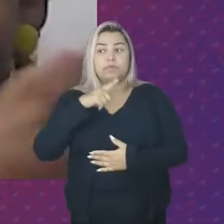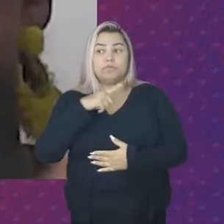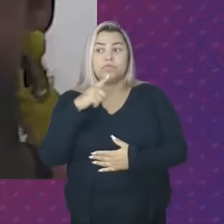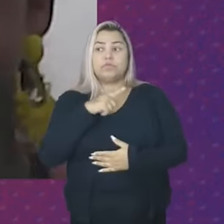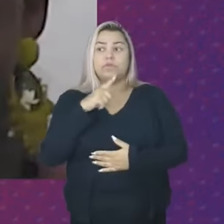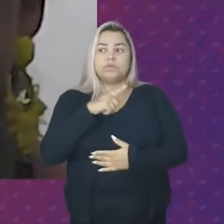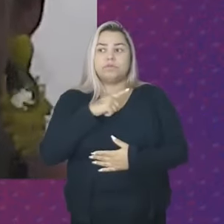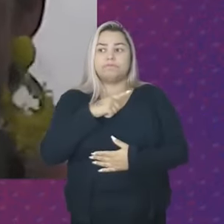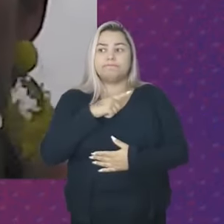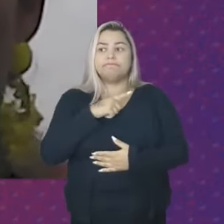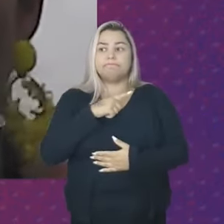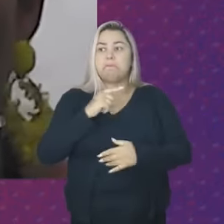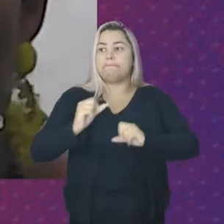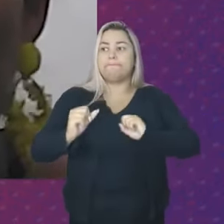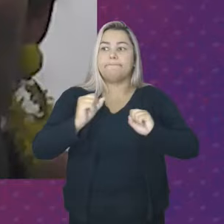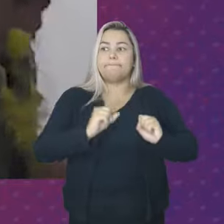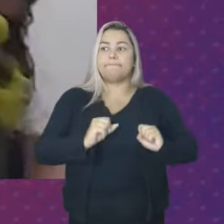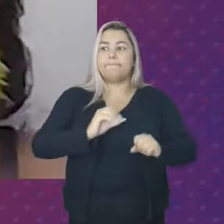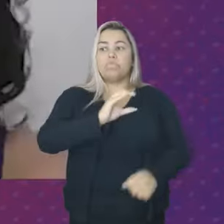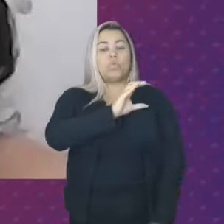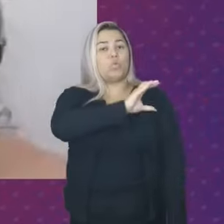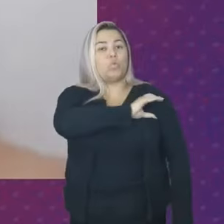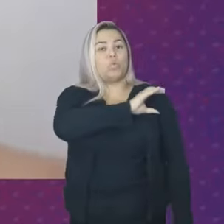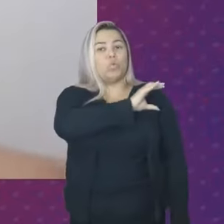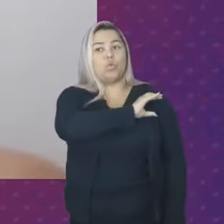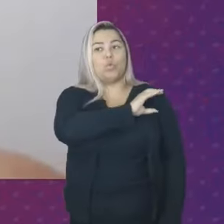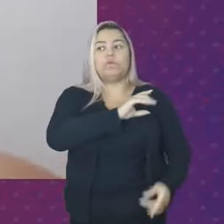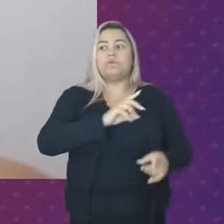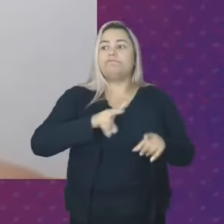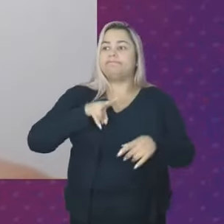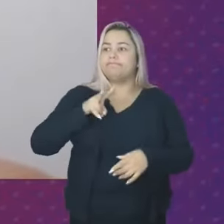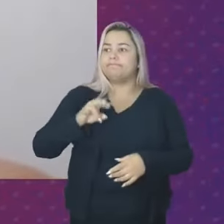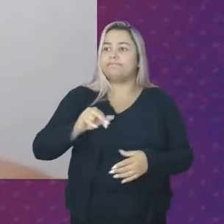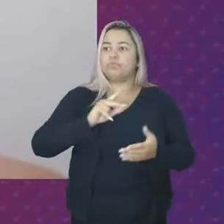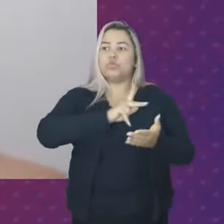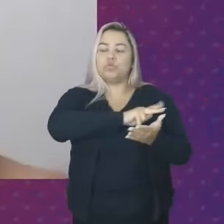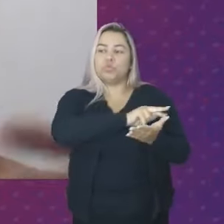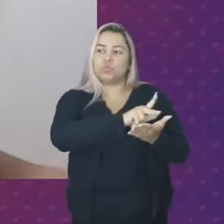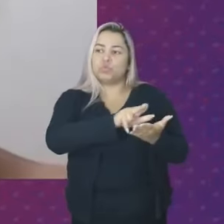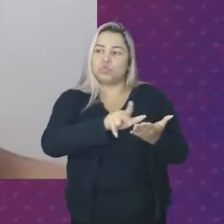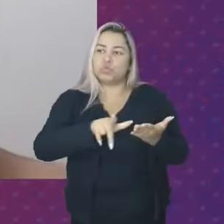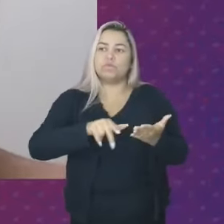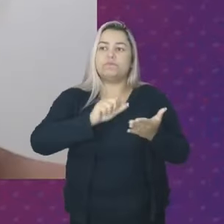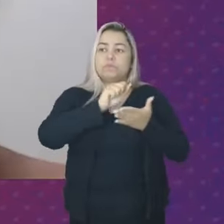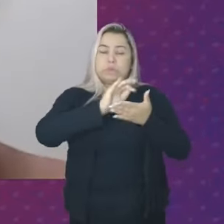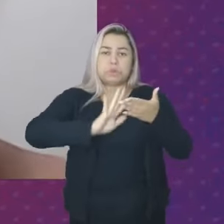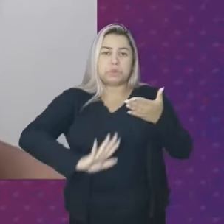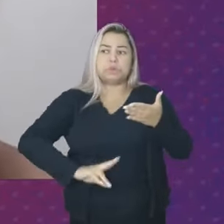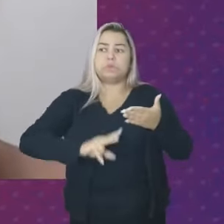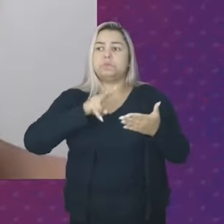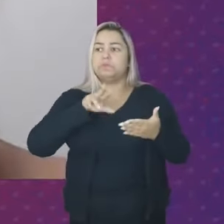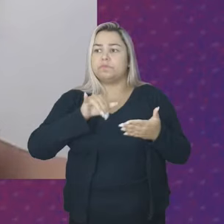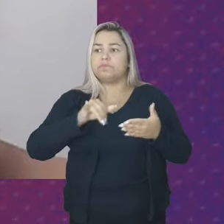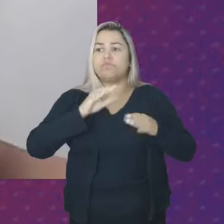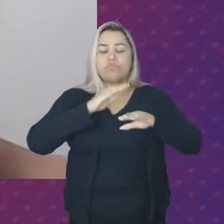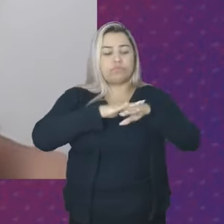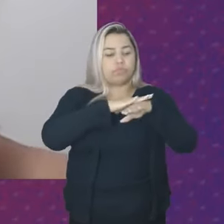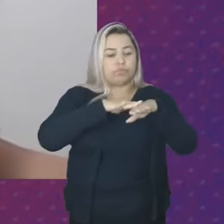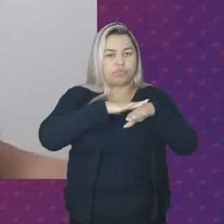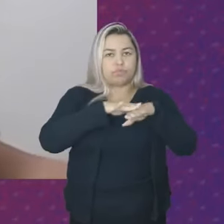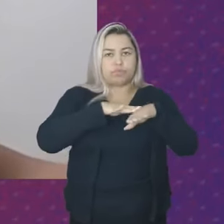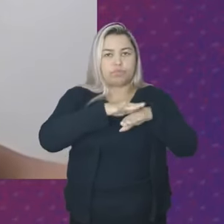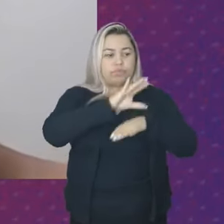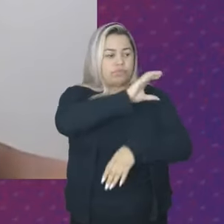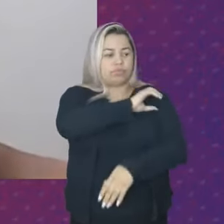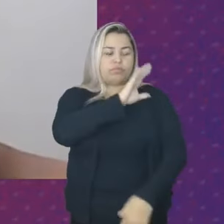Então, pode ser um coordenador de comunicação que vai executar diversas tarefas e vai conversar diretamente com o coordenador geral